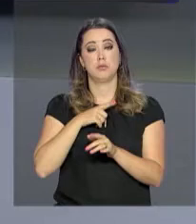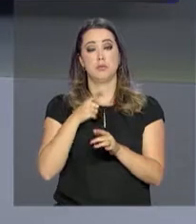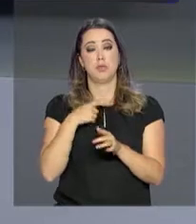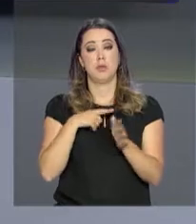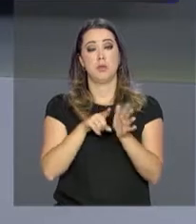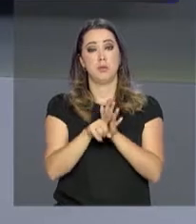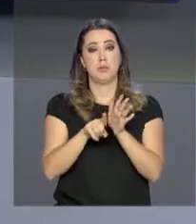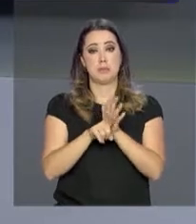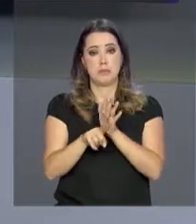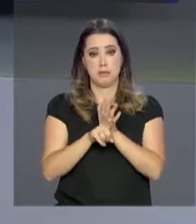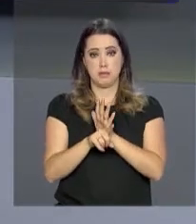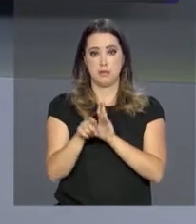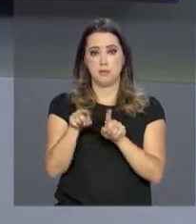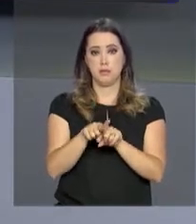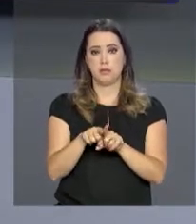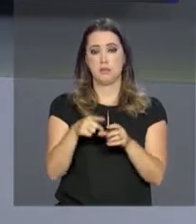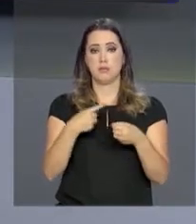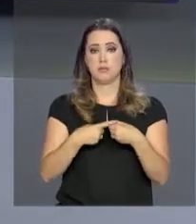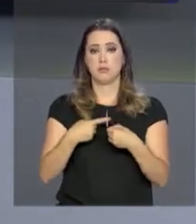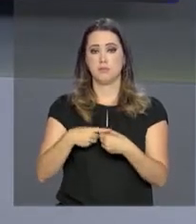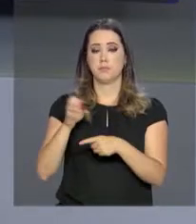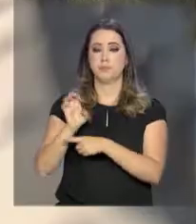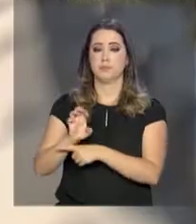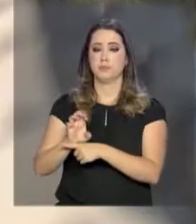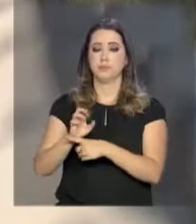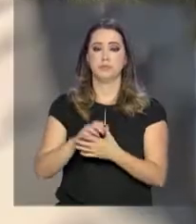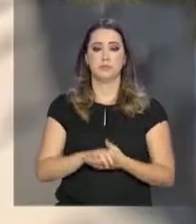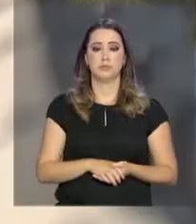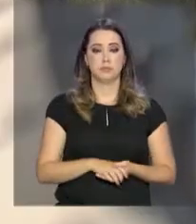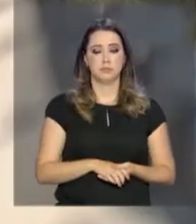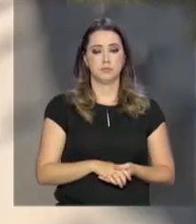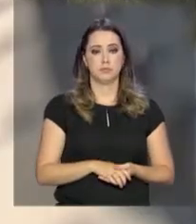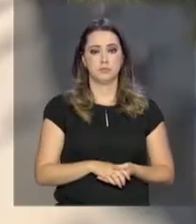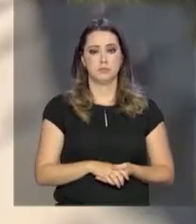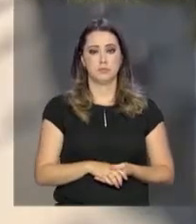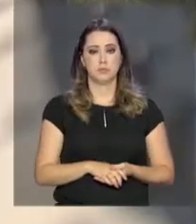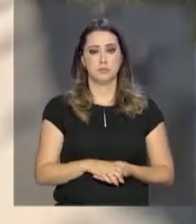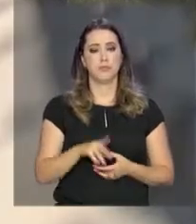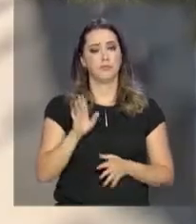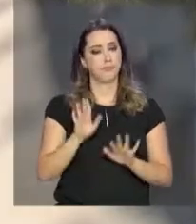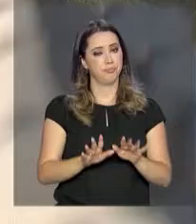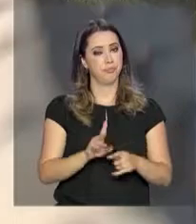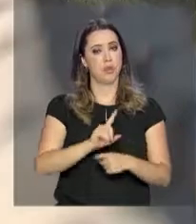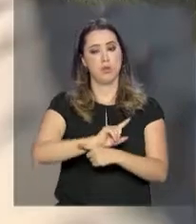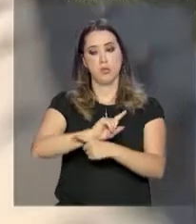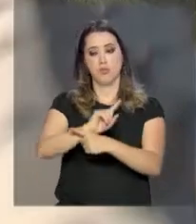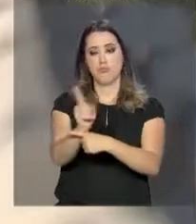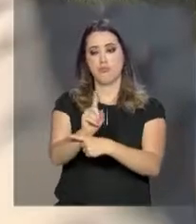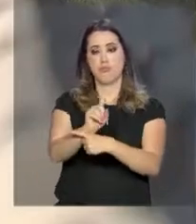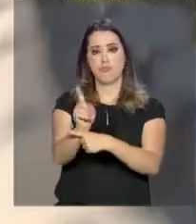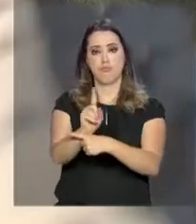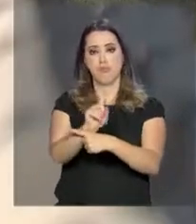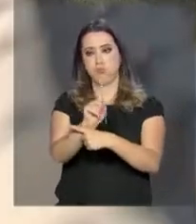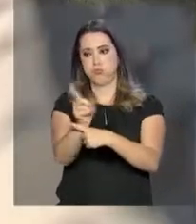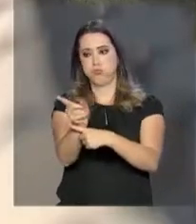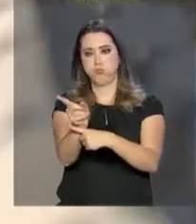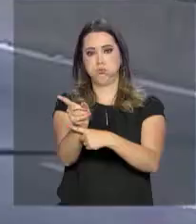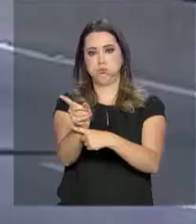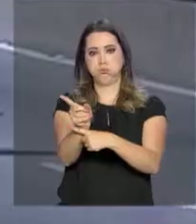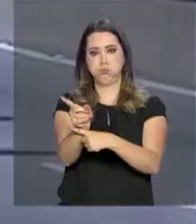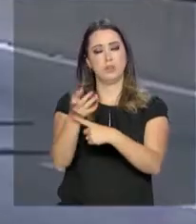de estados e municípios o excesso de velocidade as ultrapassagens indevidas